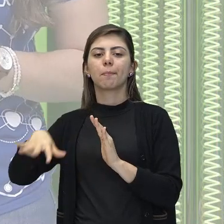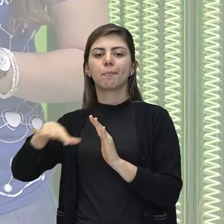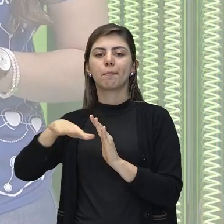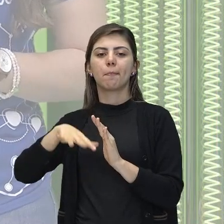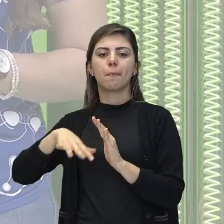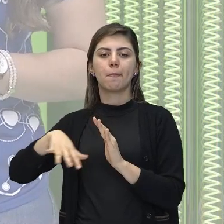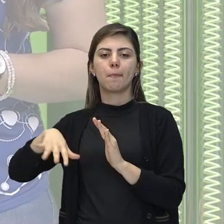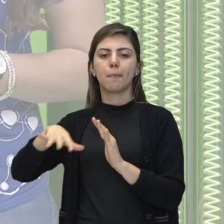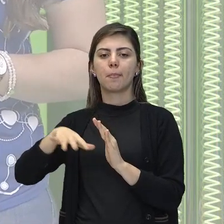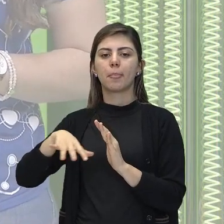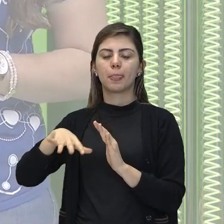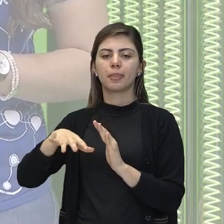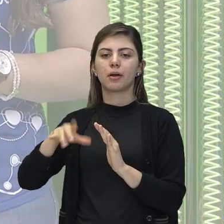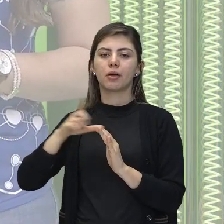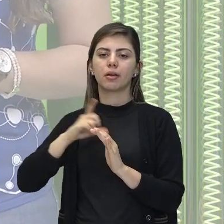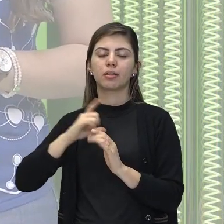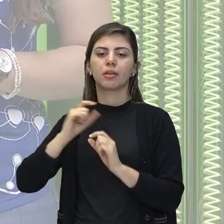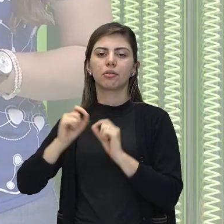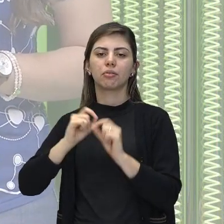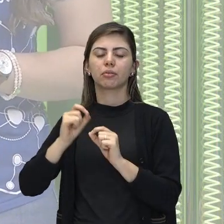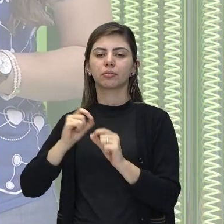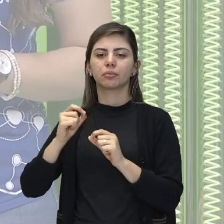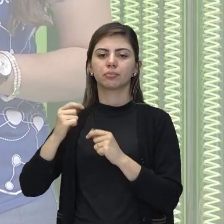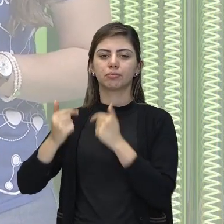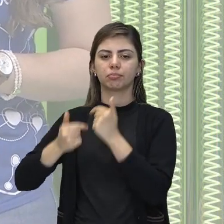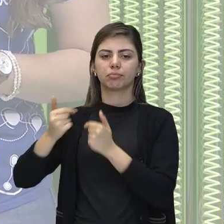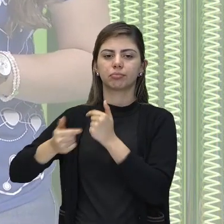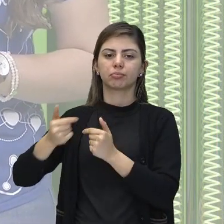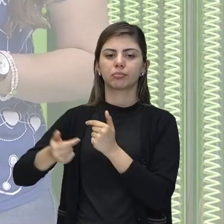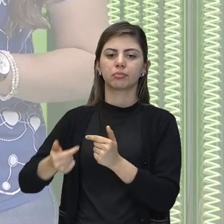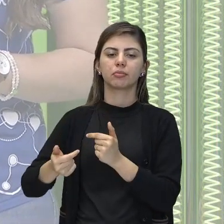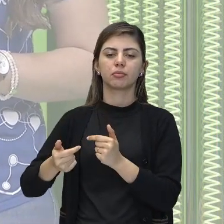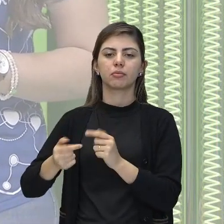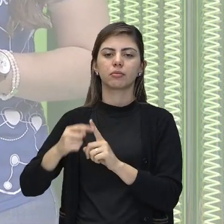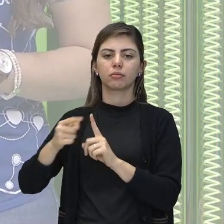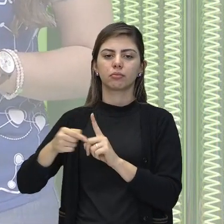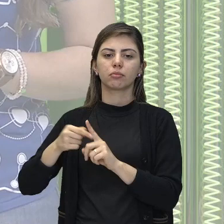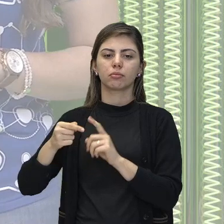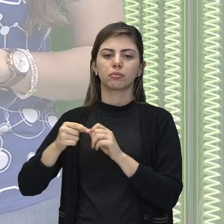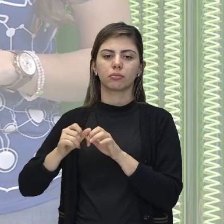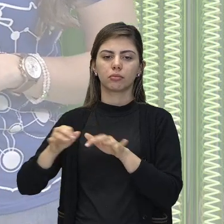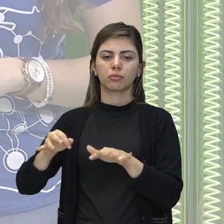a parte reprodutora. E aqui embaixo nós temos